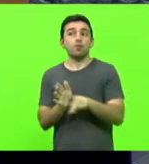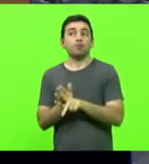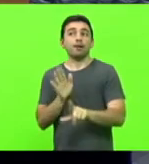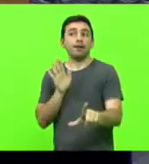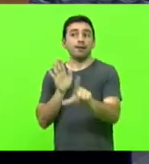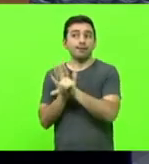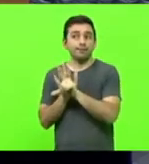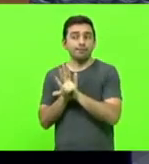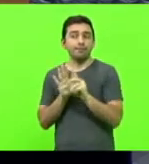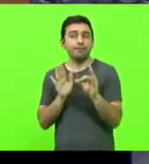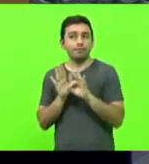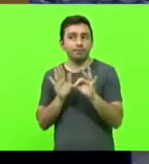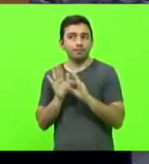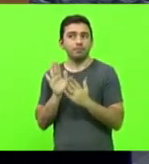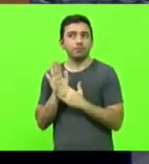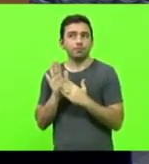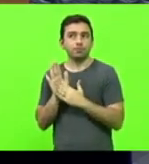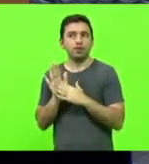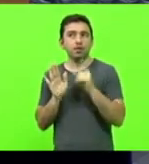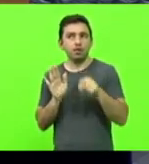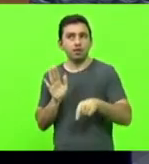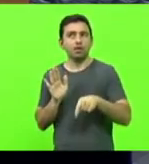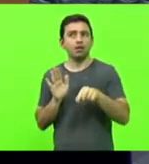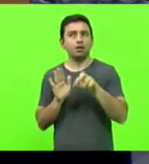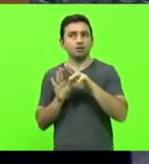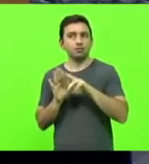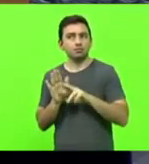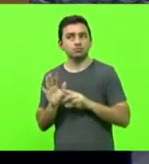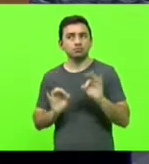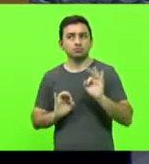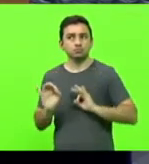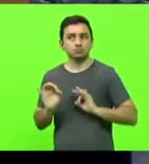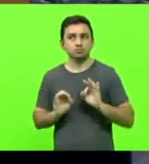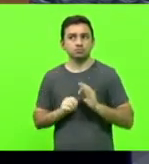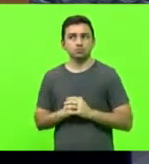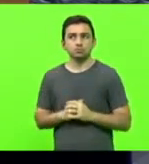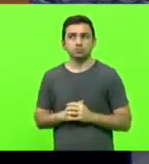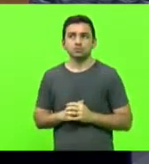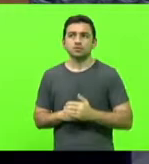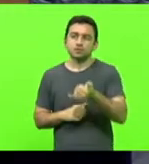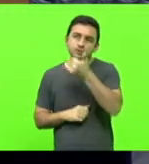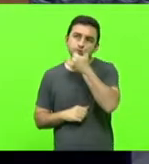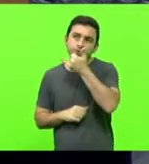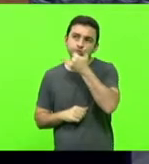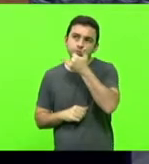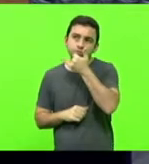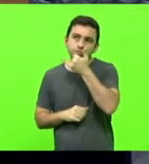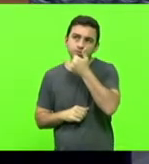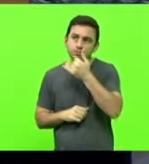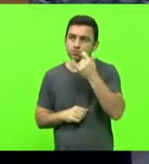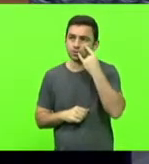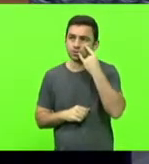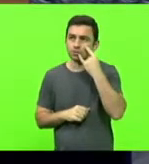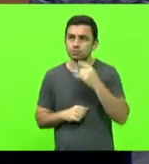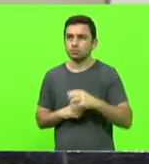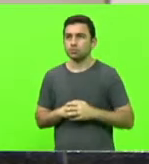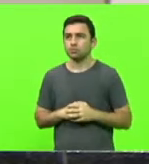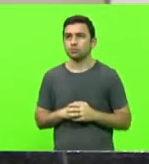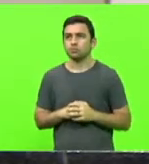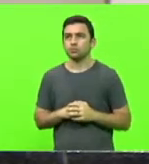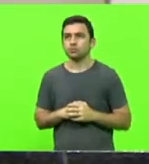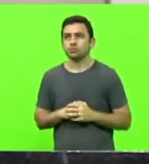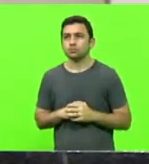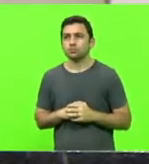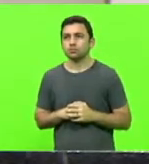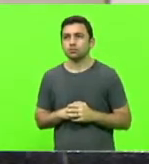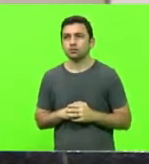a regulamentação da lei que acabou acontecendo. Desculpa te corrigir, Mauro, mas não foi na regulamentação. Os colegas teriam